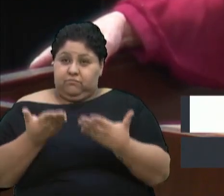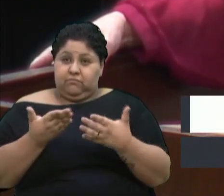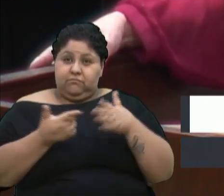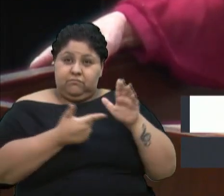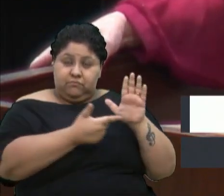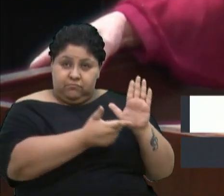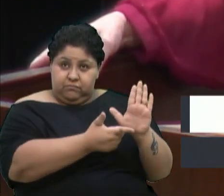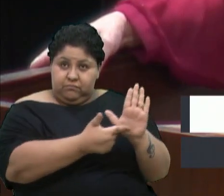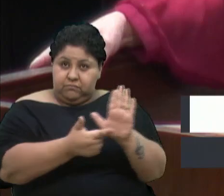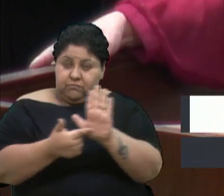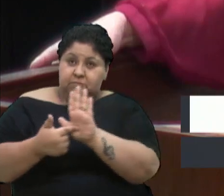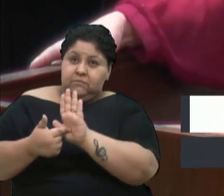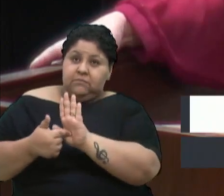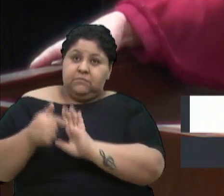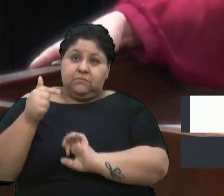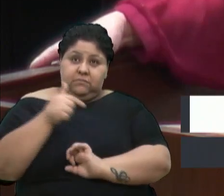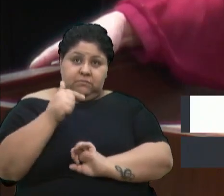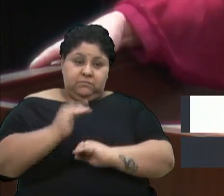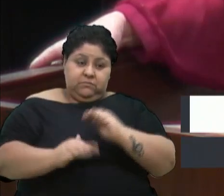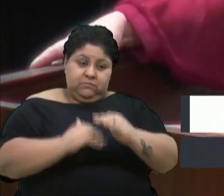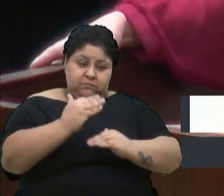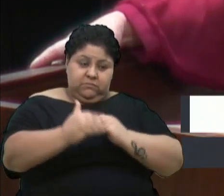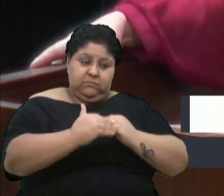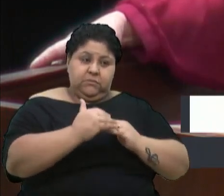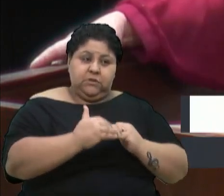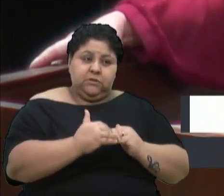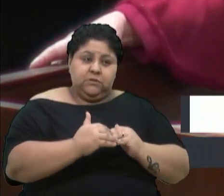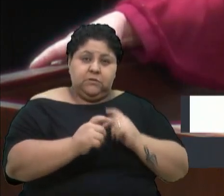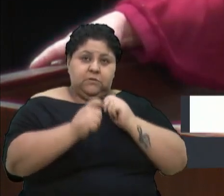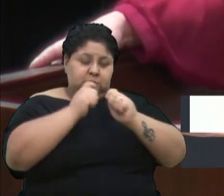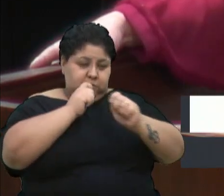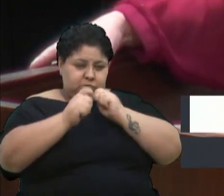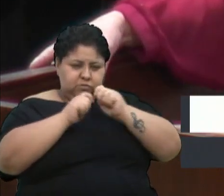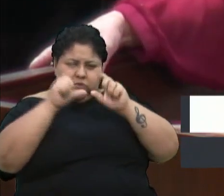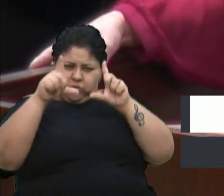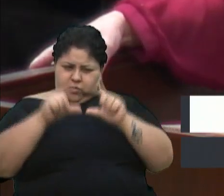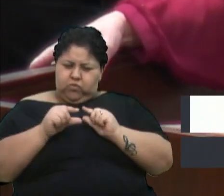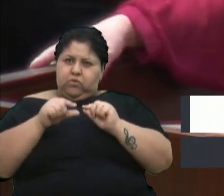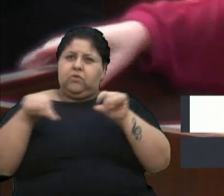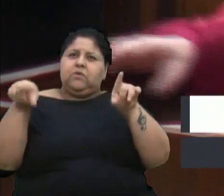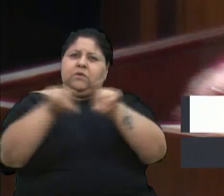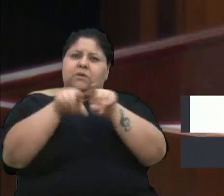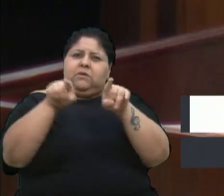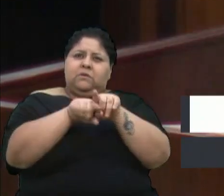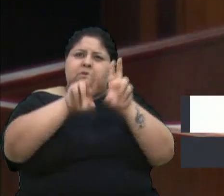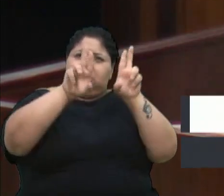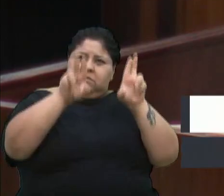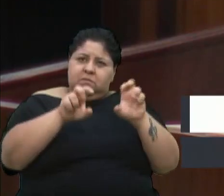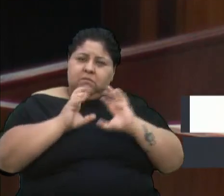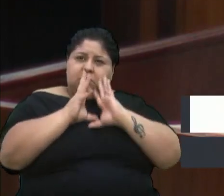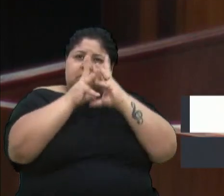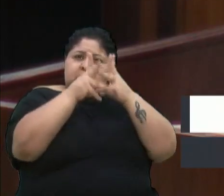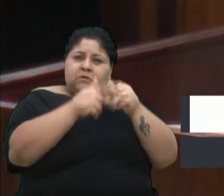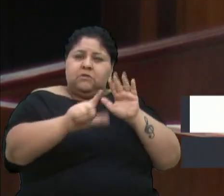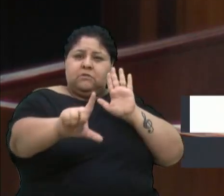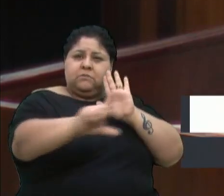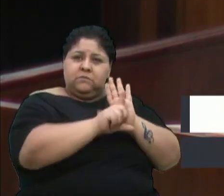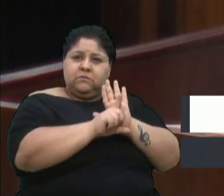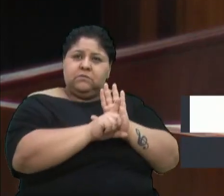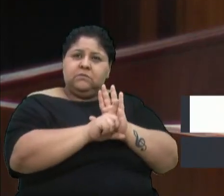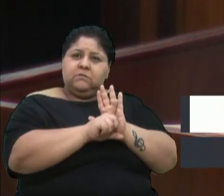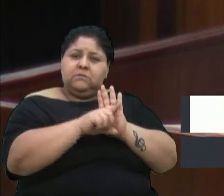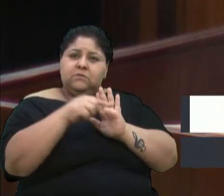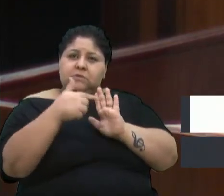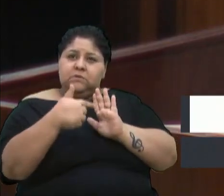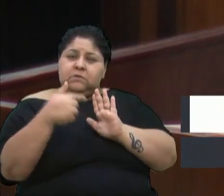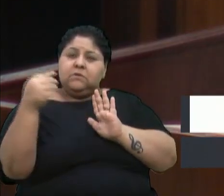apresentado isso, além de um documentário curto também, sobre todas as leis, né, de 7